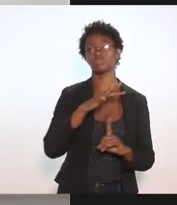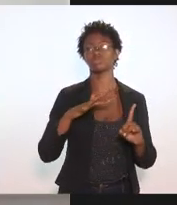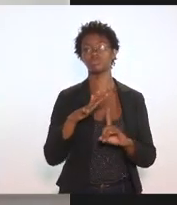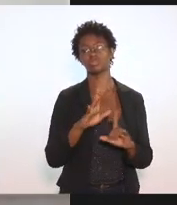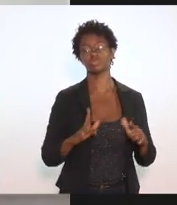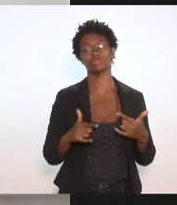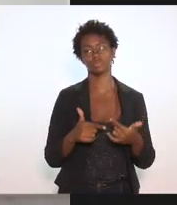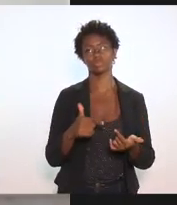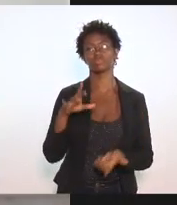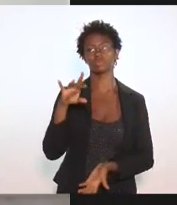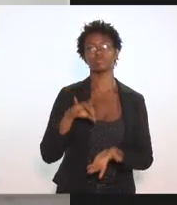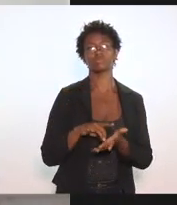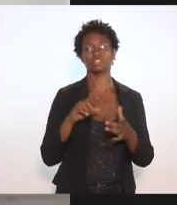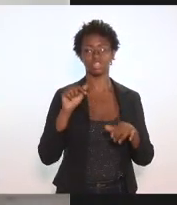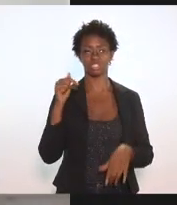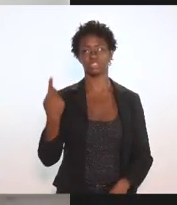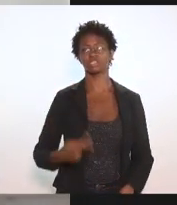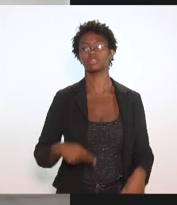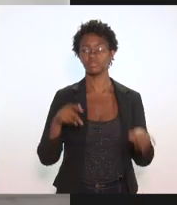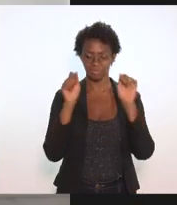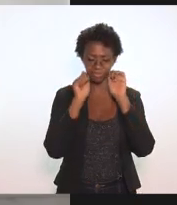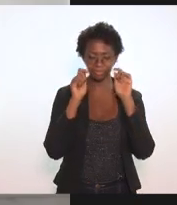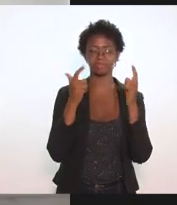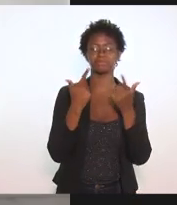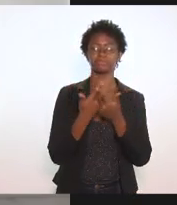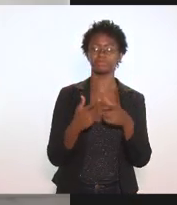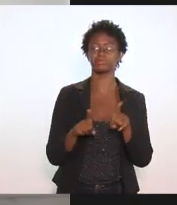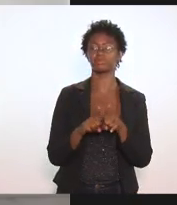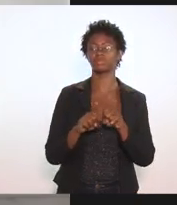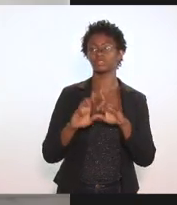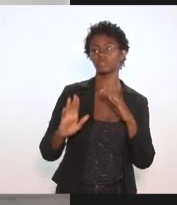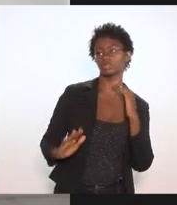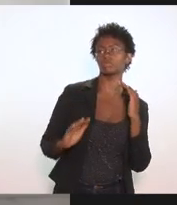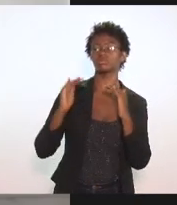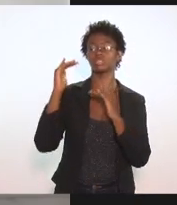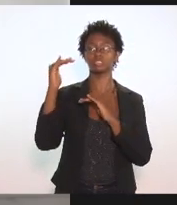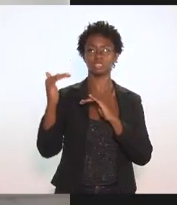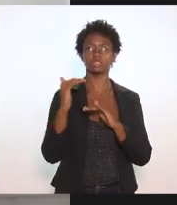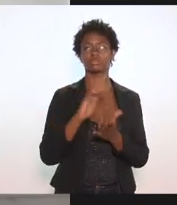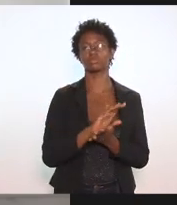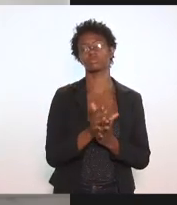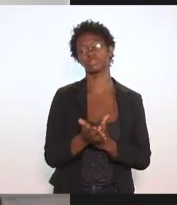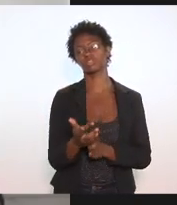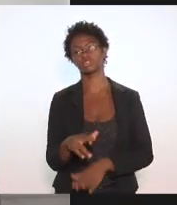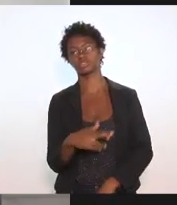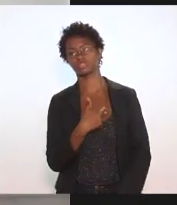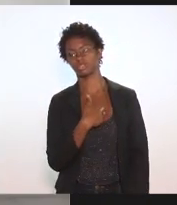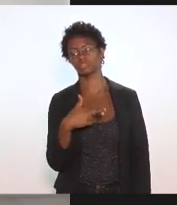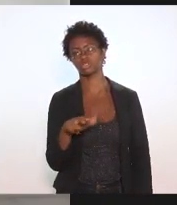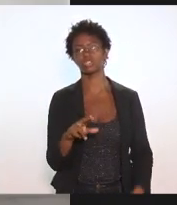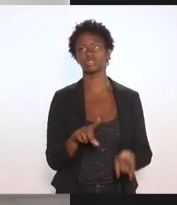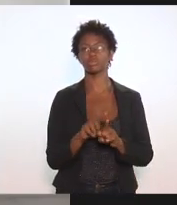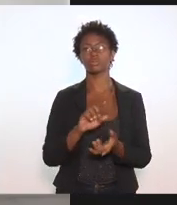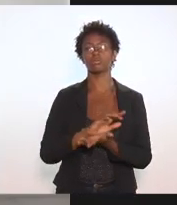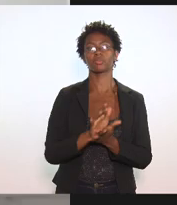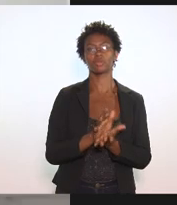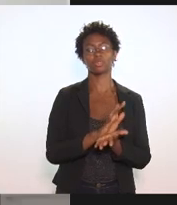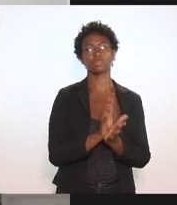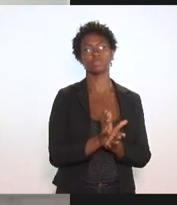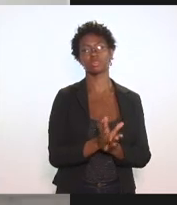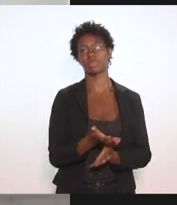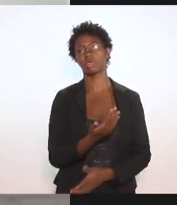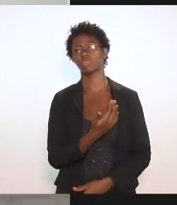concretas dessa Assembleia Legislativa, inclusive, para a superação da intolerância religiosa, do racismo religioso que tanto